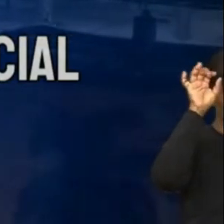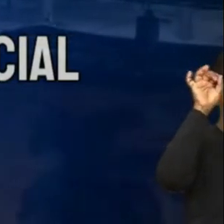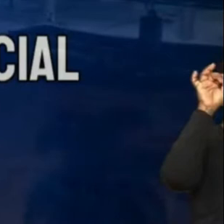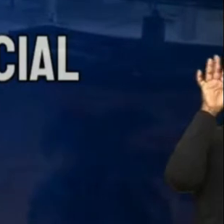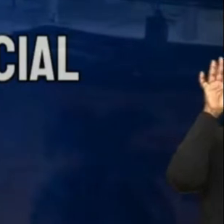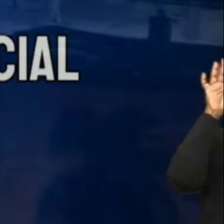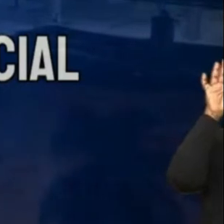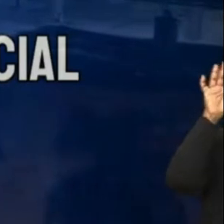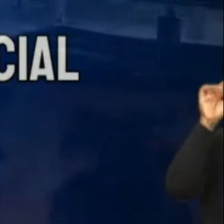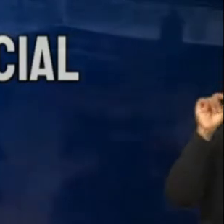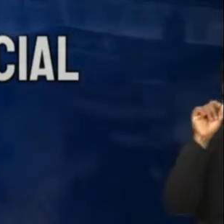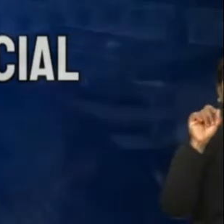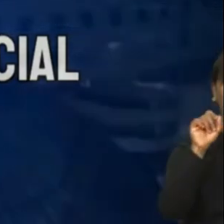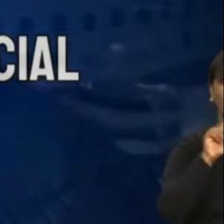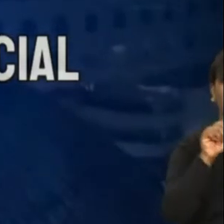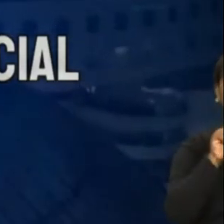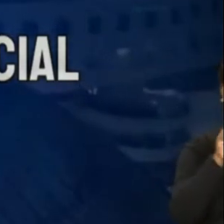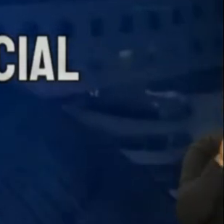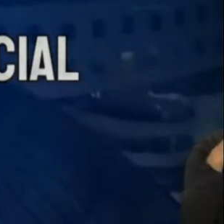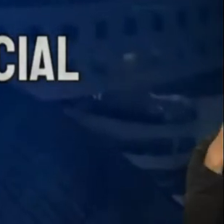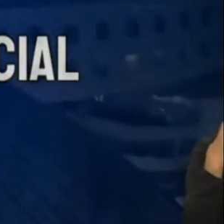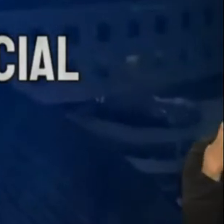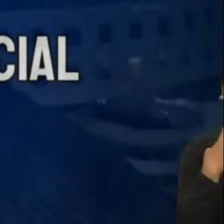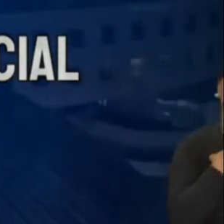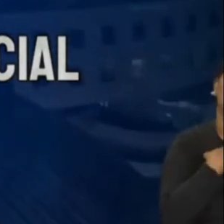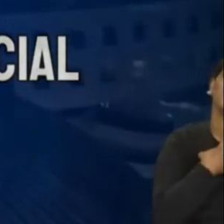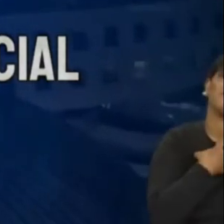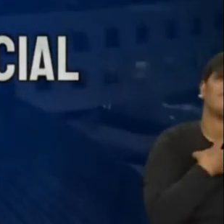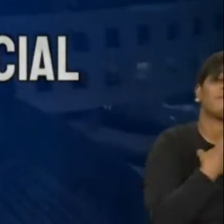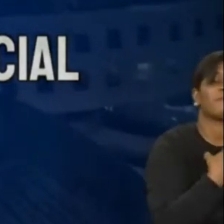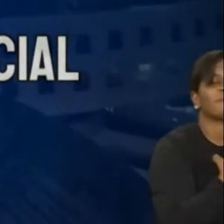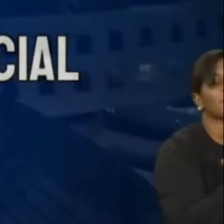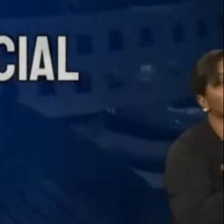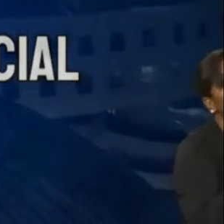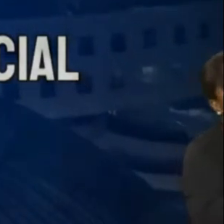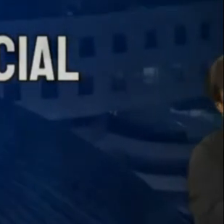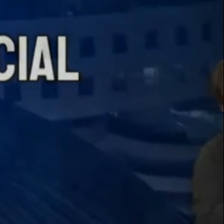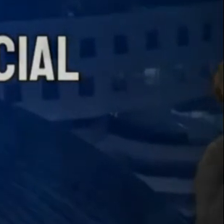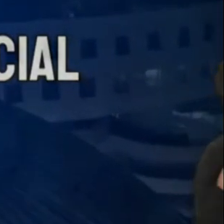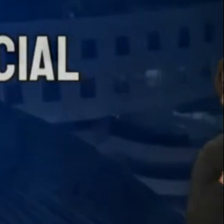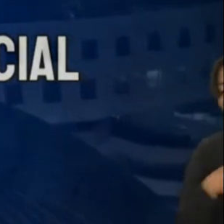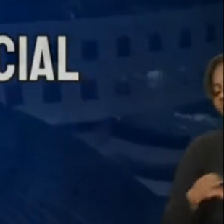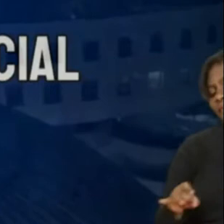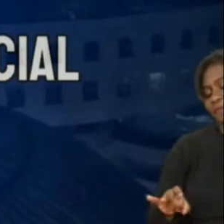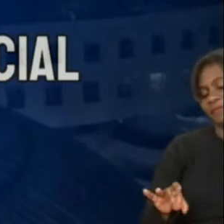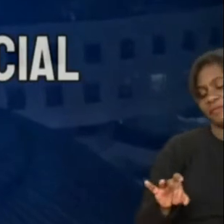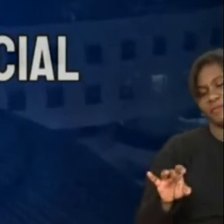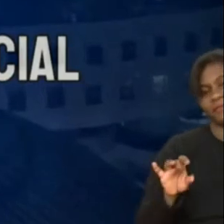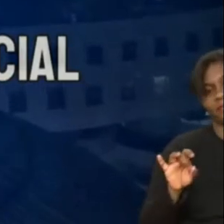Especial. Faz com que eu me sinta. Faz com que eu me sinta